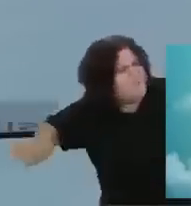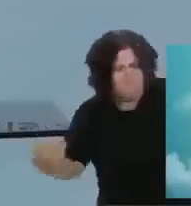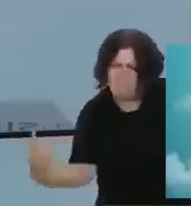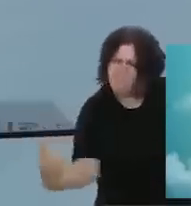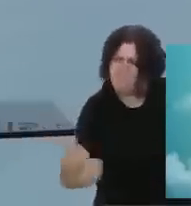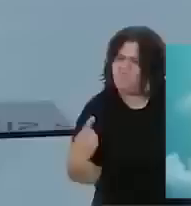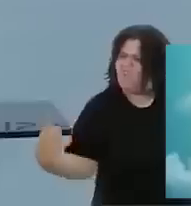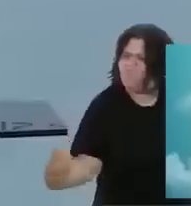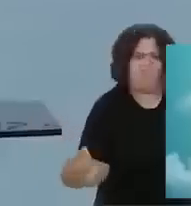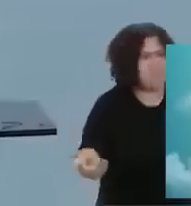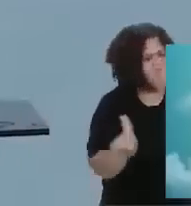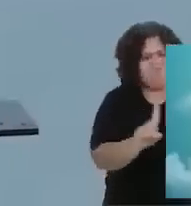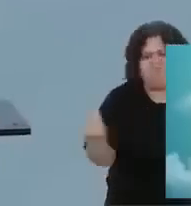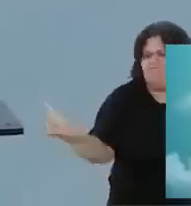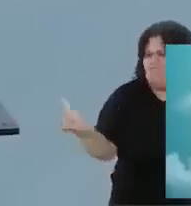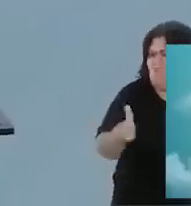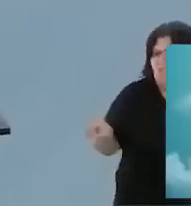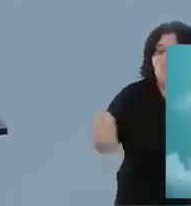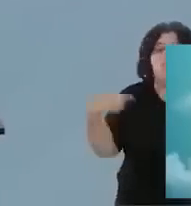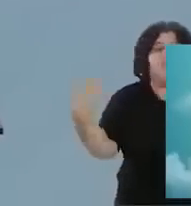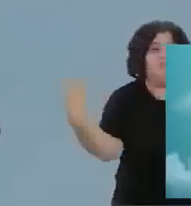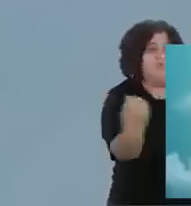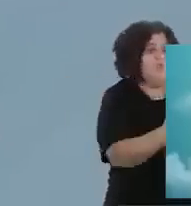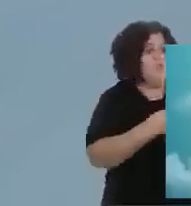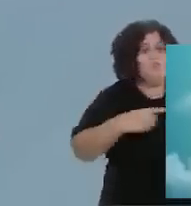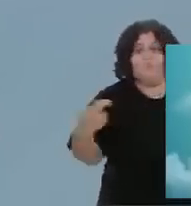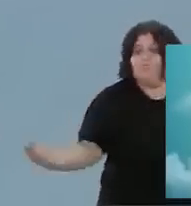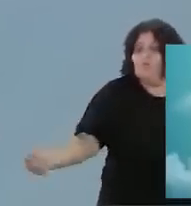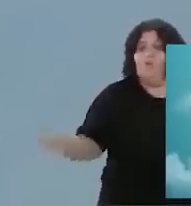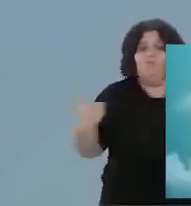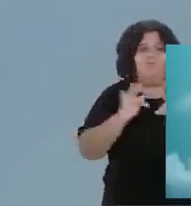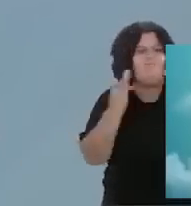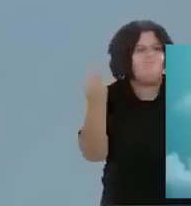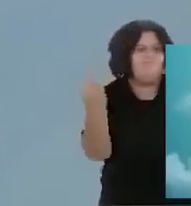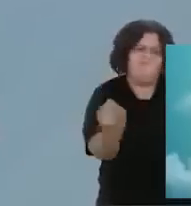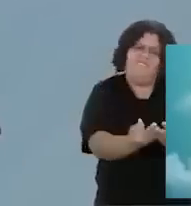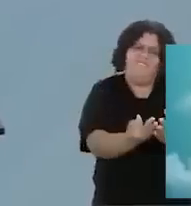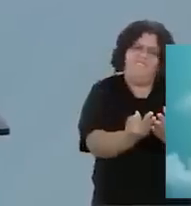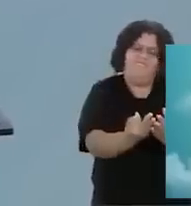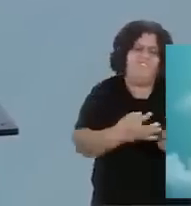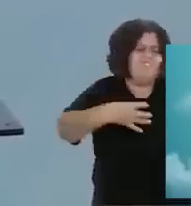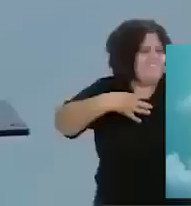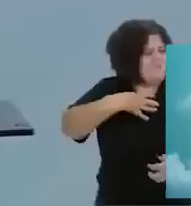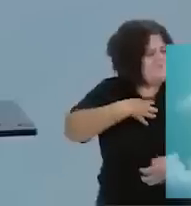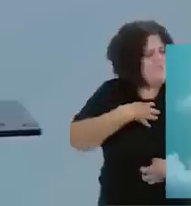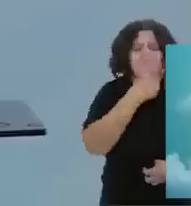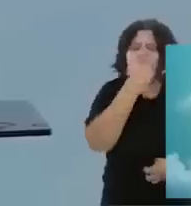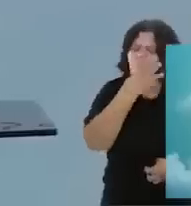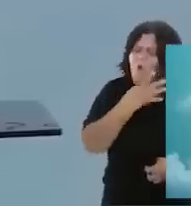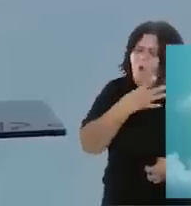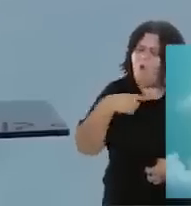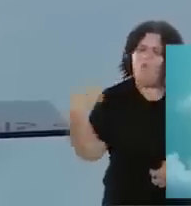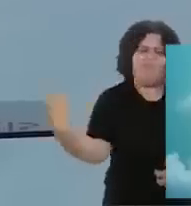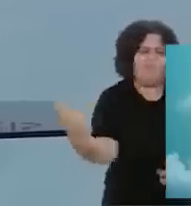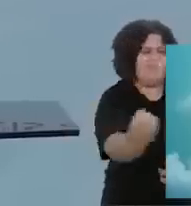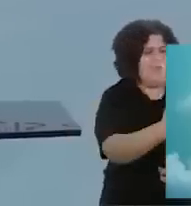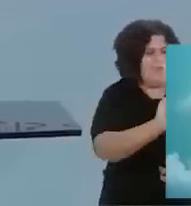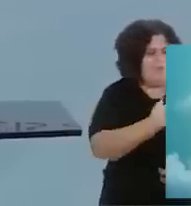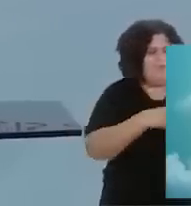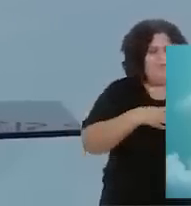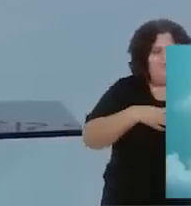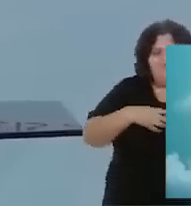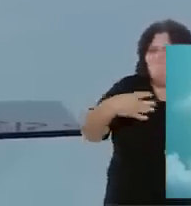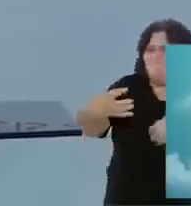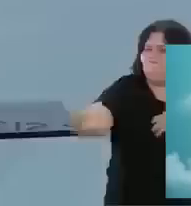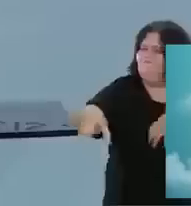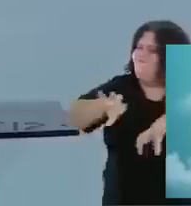isolamento, porque somos uma só família. Nós devemos ter o mesmo sentimento uns para com os outros. Do que você quer que a pessoa faça